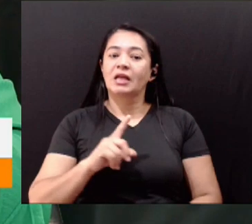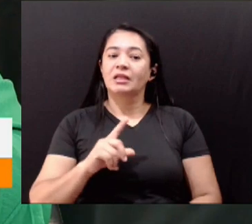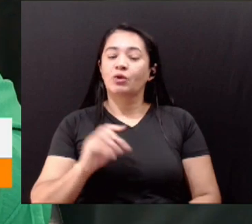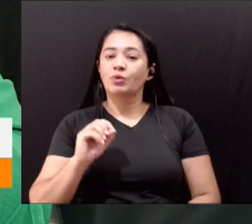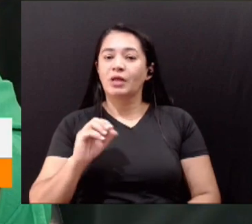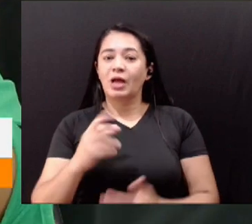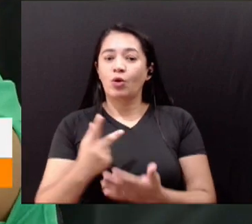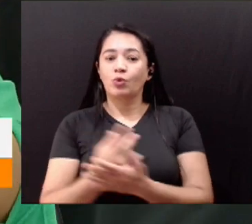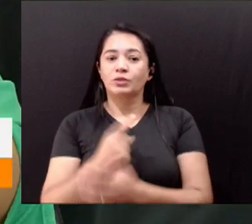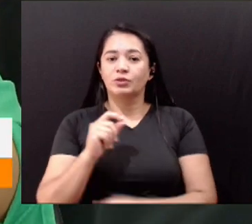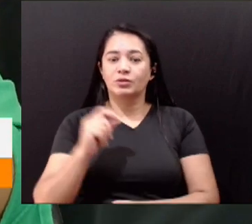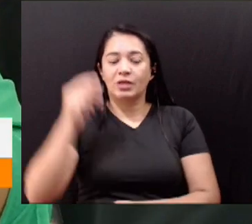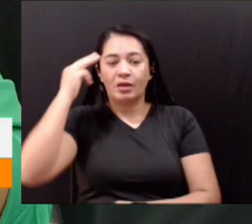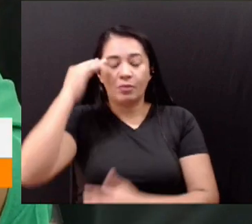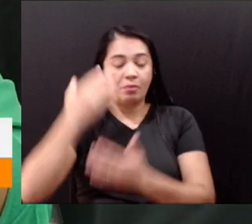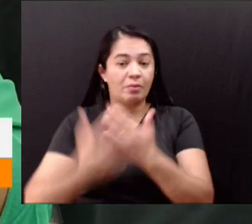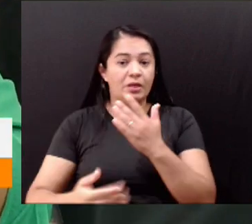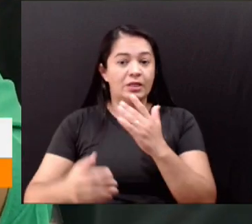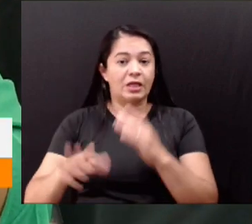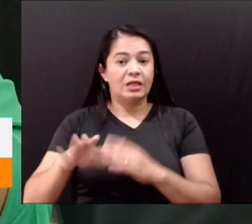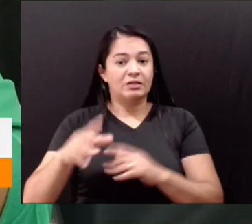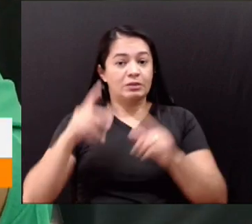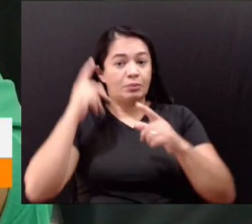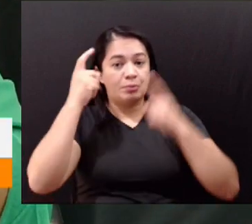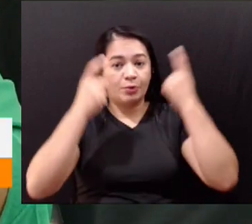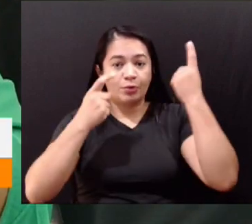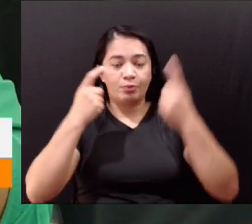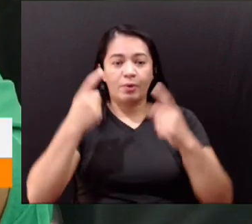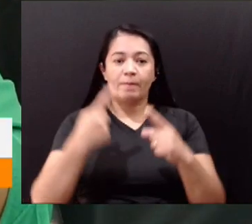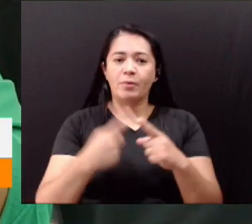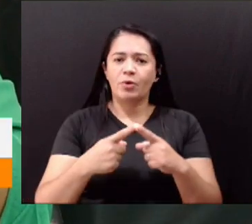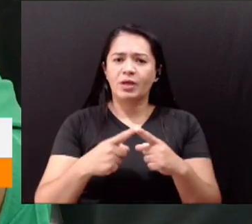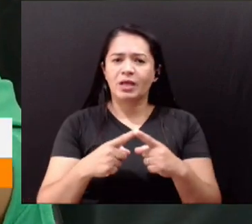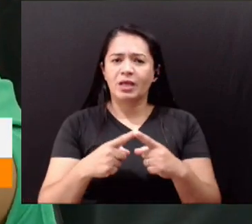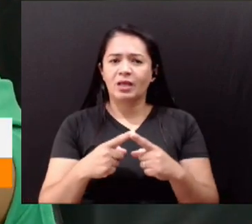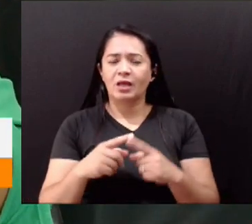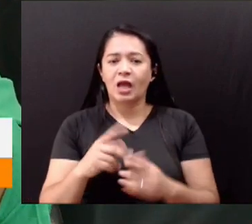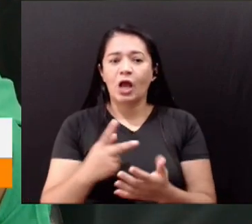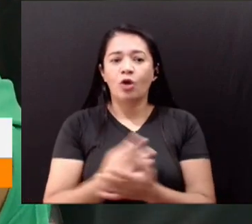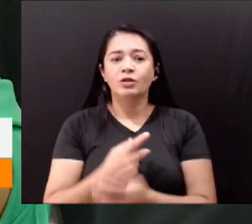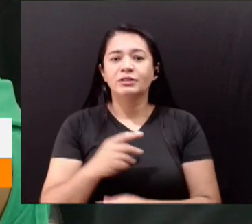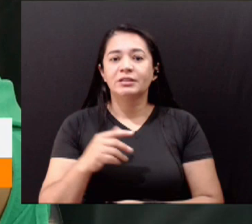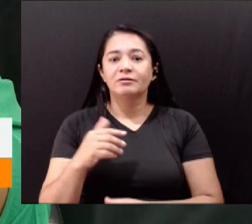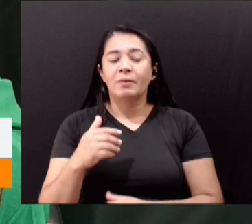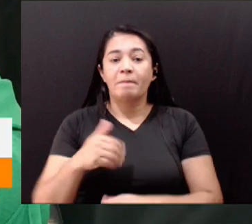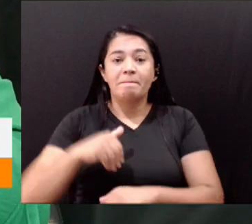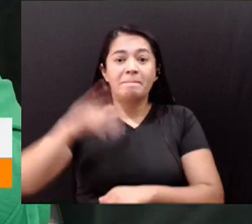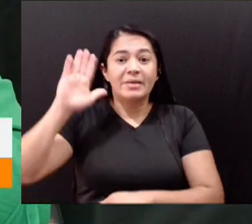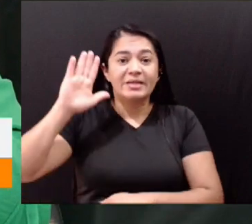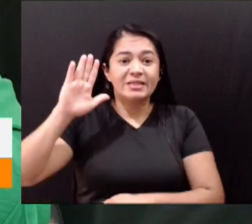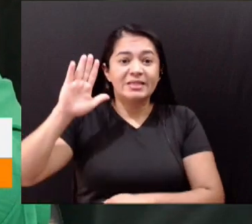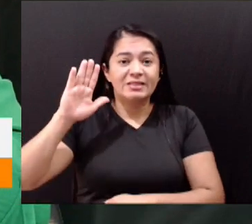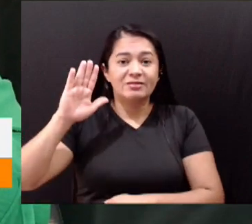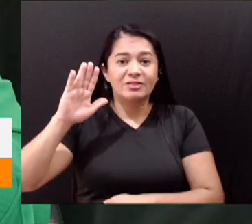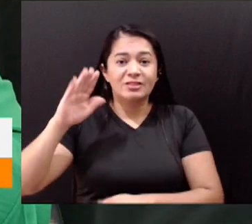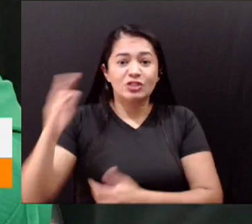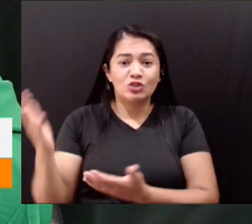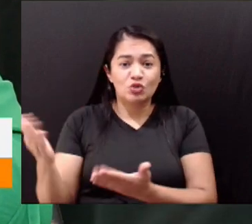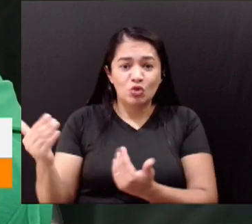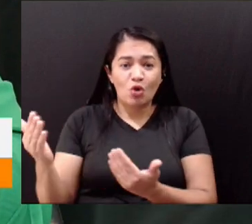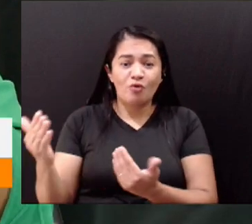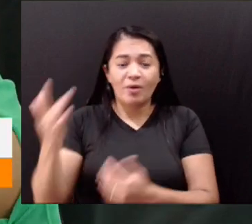ser preocupante, ainda mais porque isso tem acontecido cada vez mais cedo com pessoas